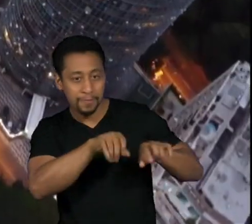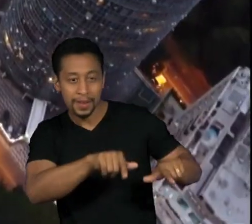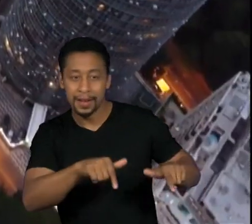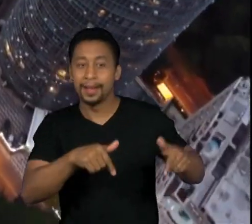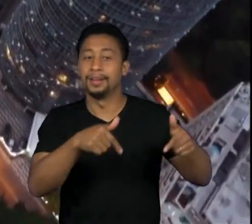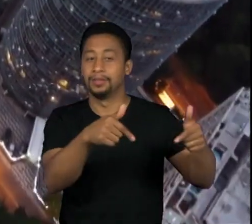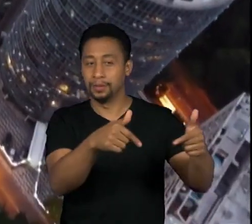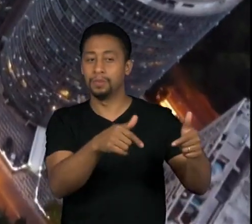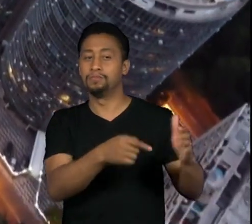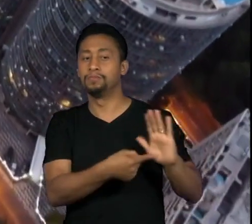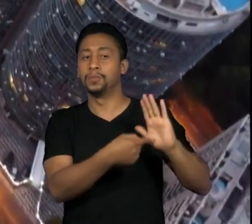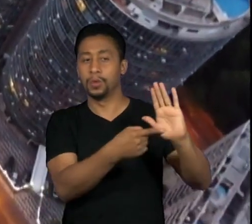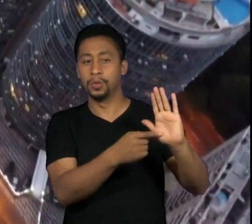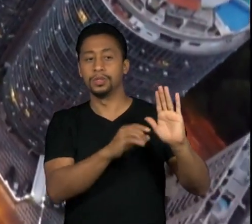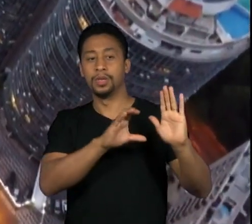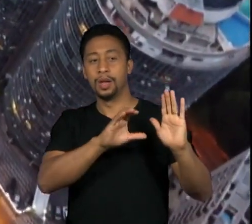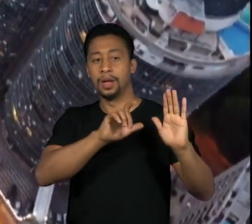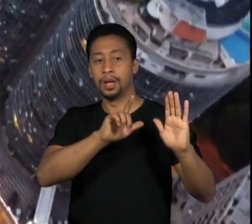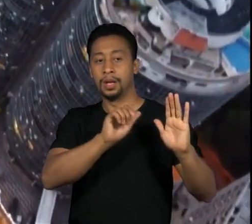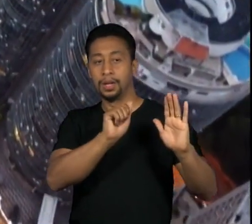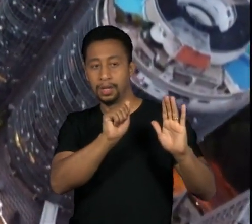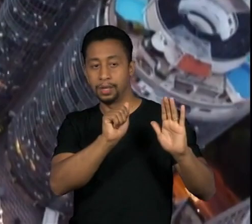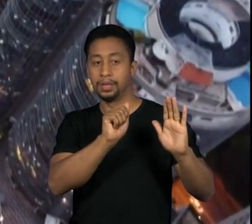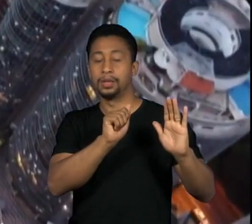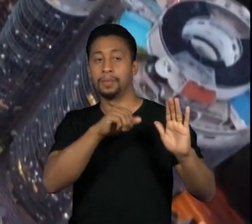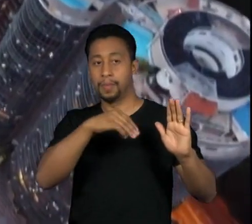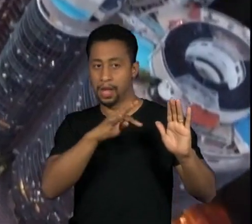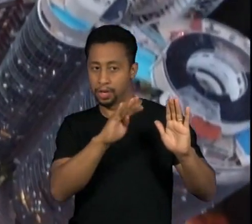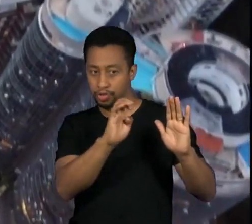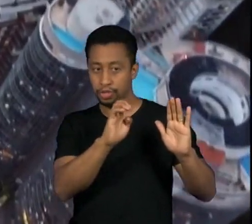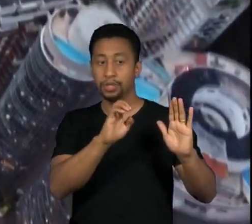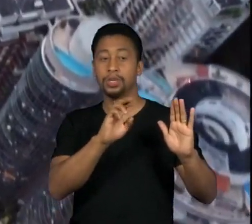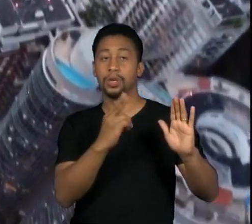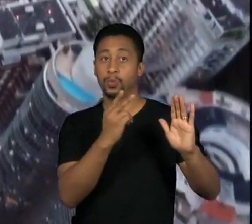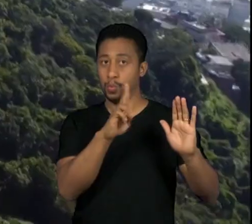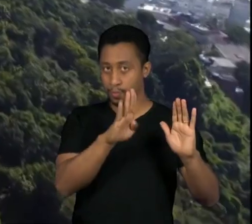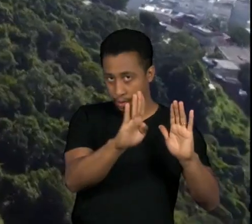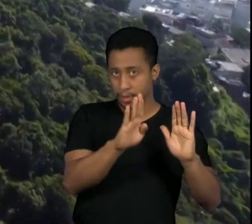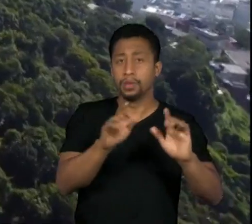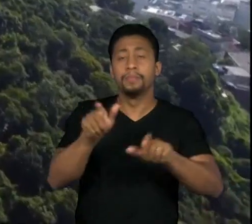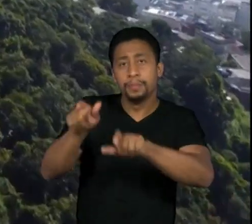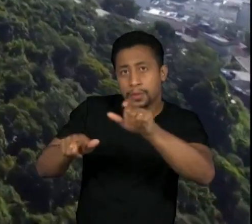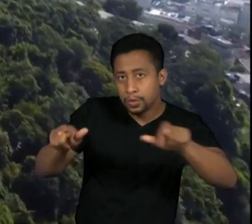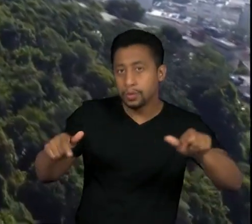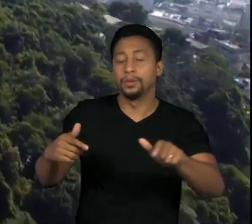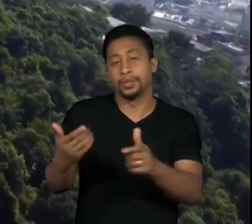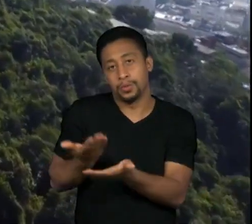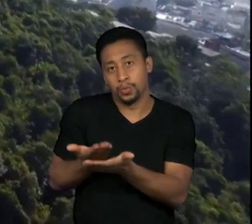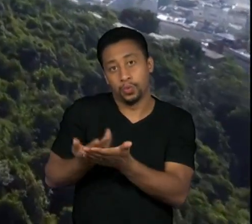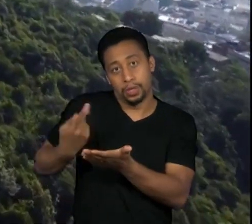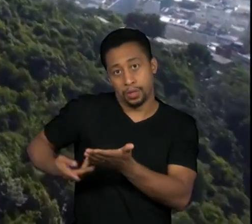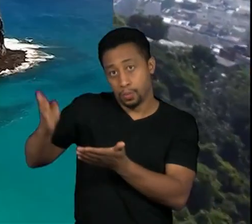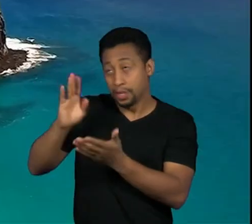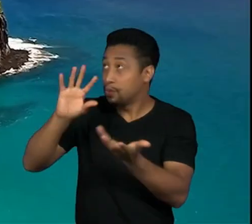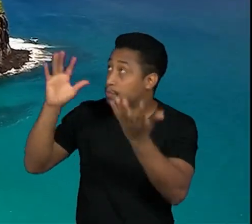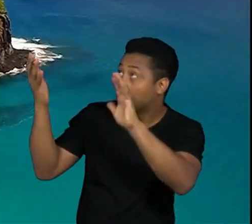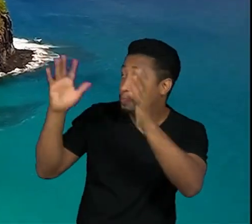é oferecer bolsas de estudos para pesquisadores e cientistas brasileiros na área climática.